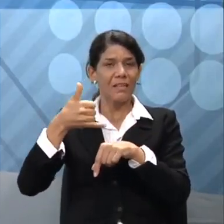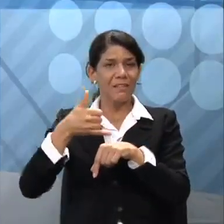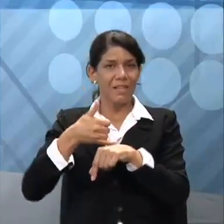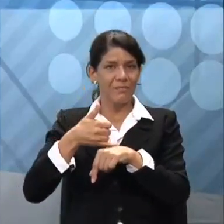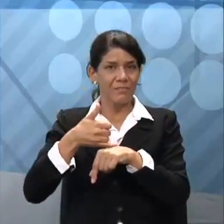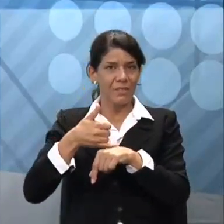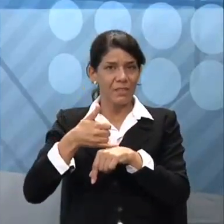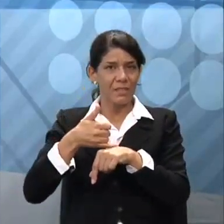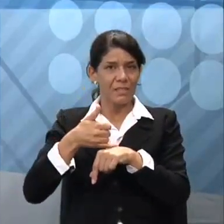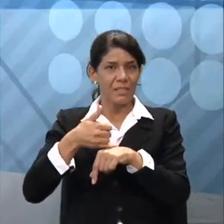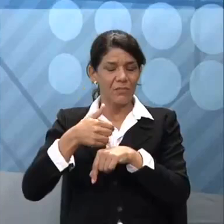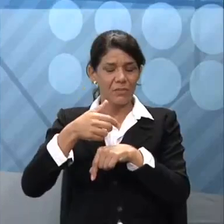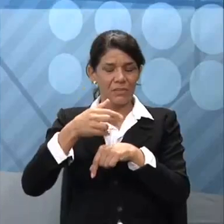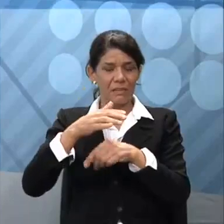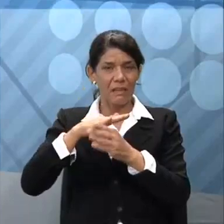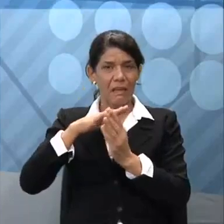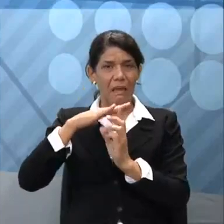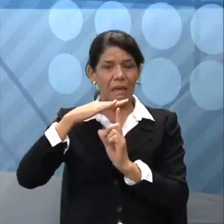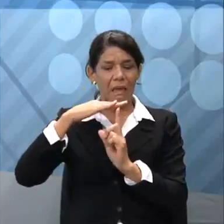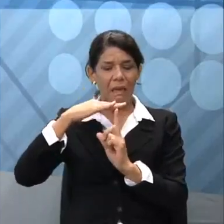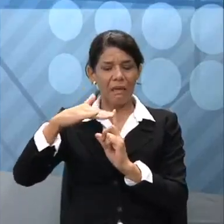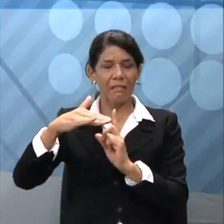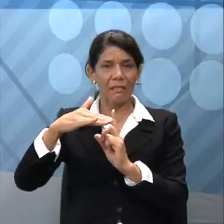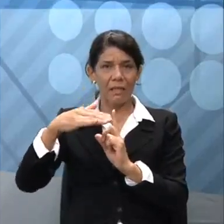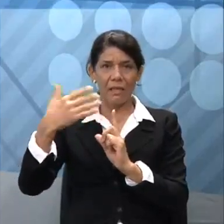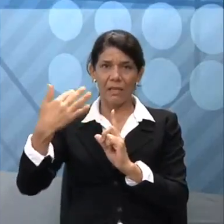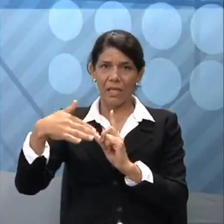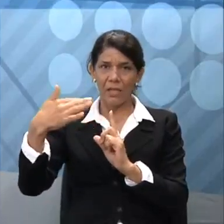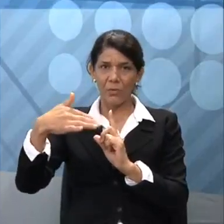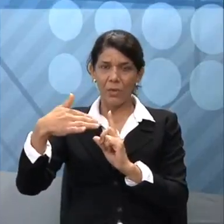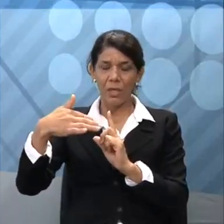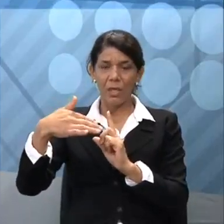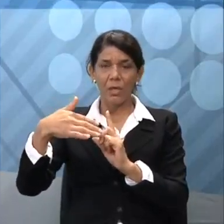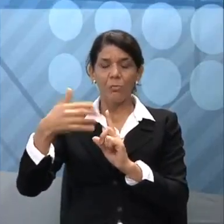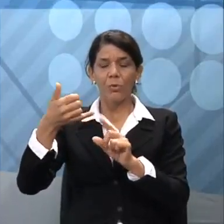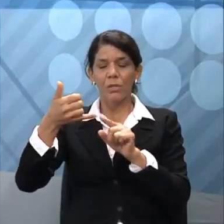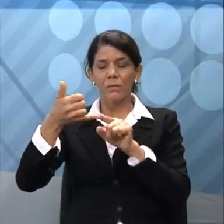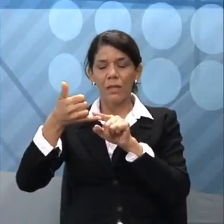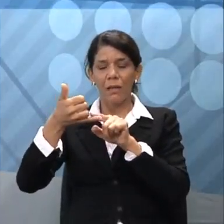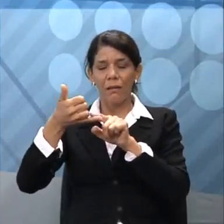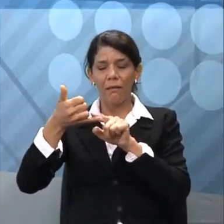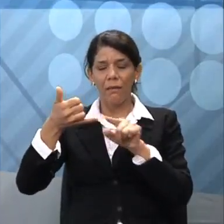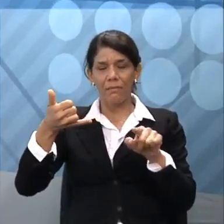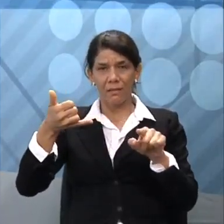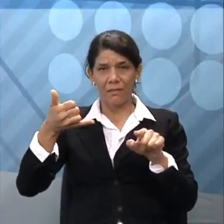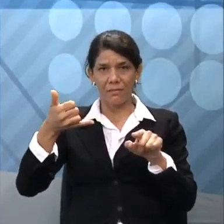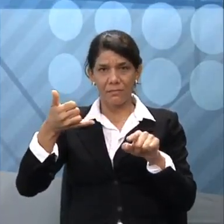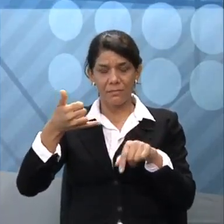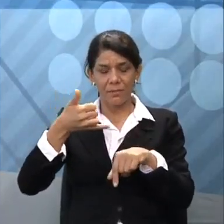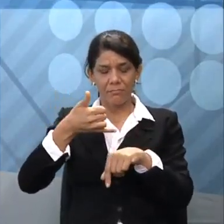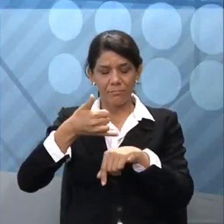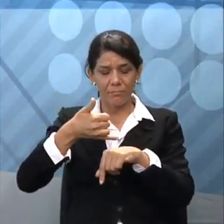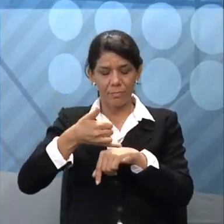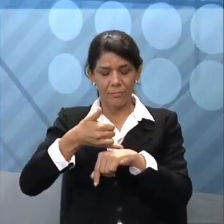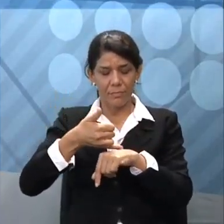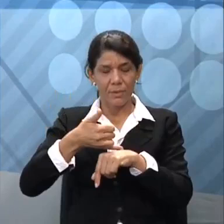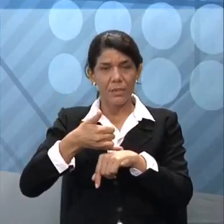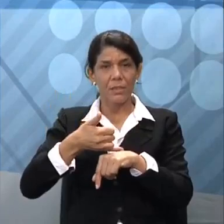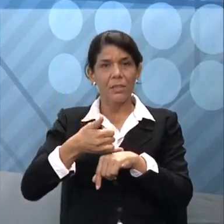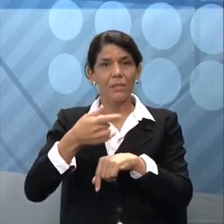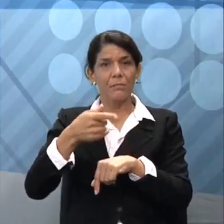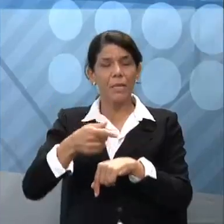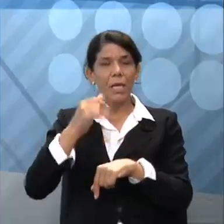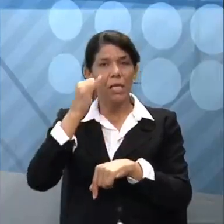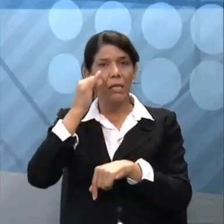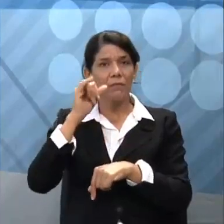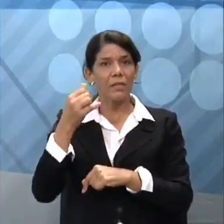se não houvesse nenhum corte, se ela fosse reta, imagina o quanto ia doer para inserir a agulha. Por isso existe aquele corte na diagonal,